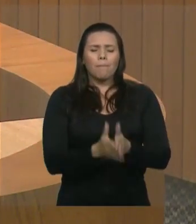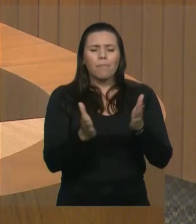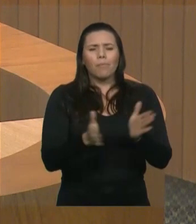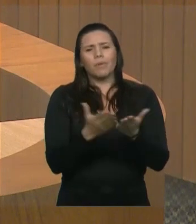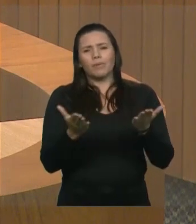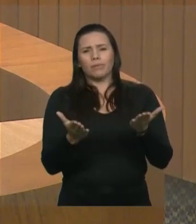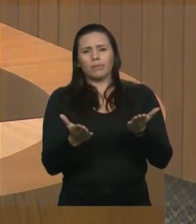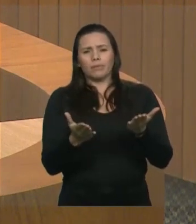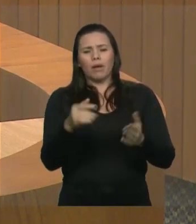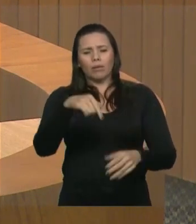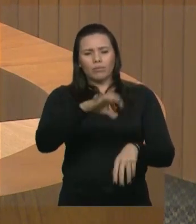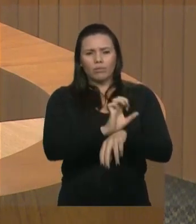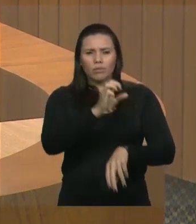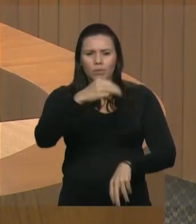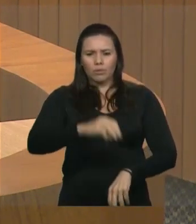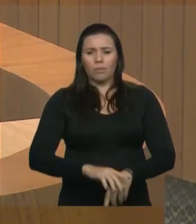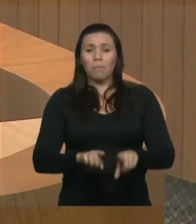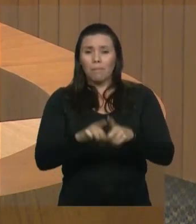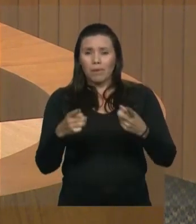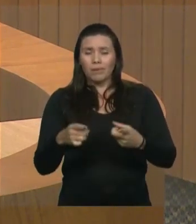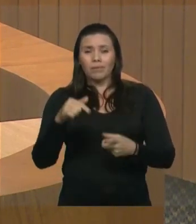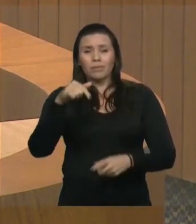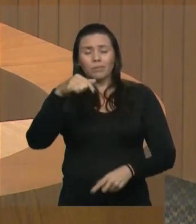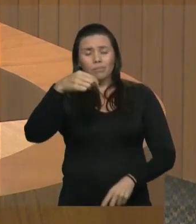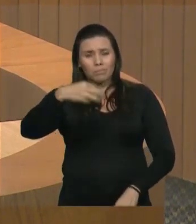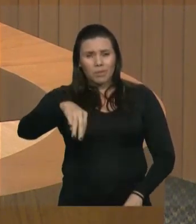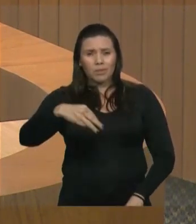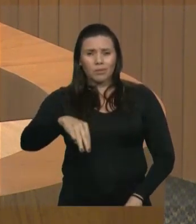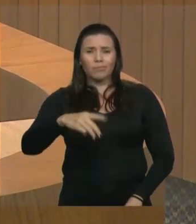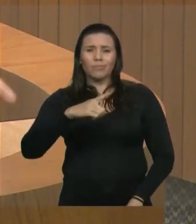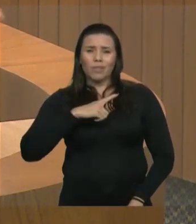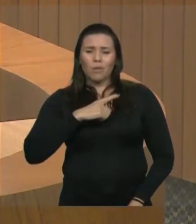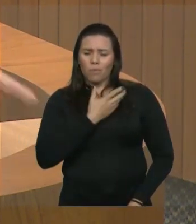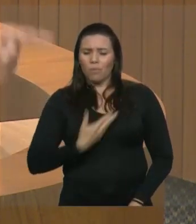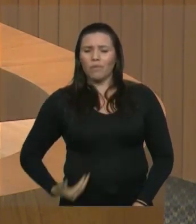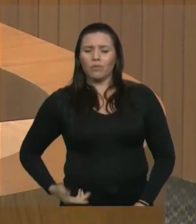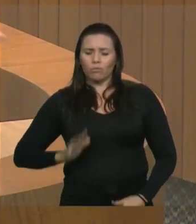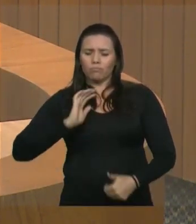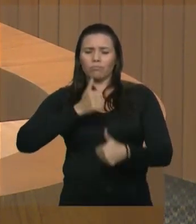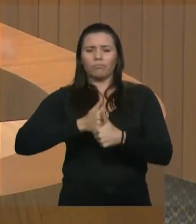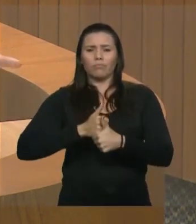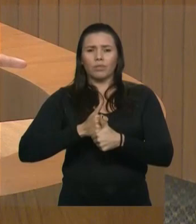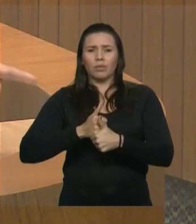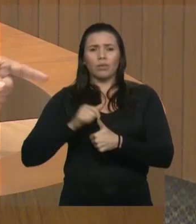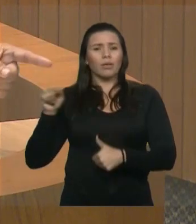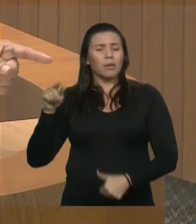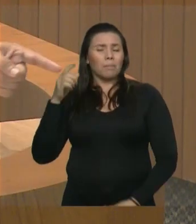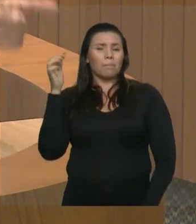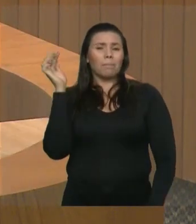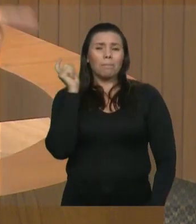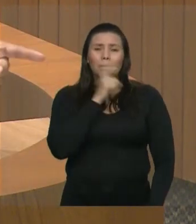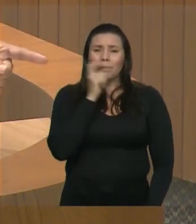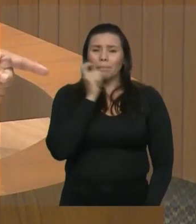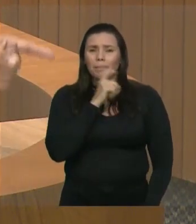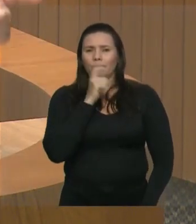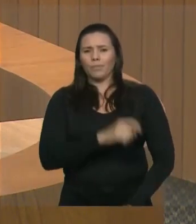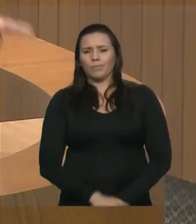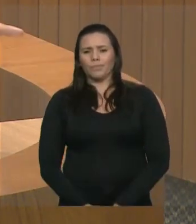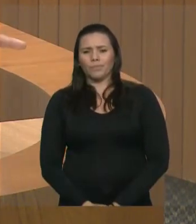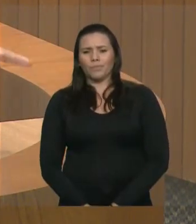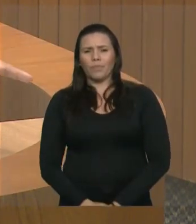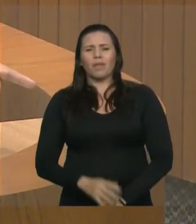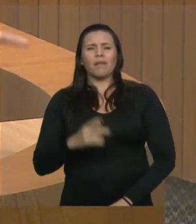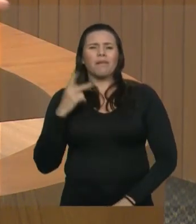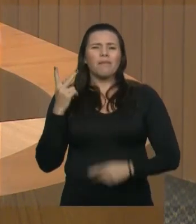Maranhão que tem um governador mentiroso. Um governador que disse que ia acabar com a miséria e